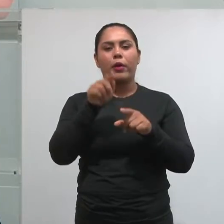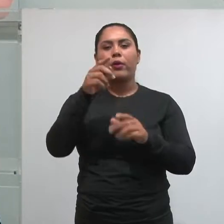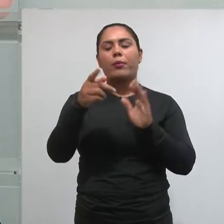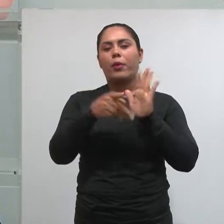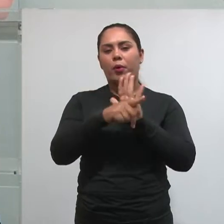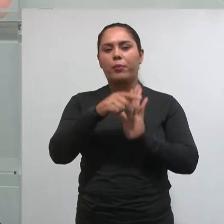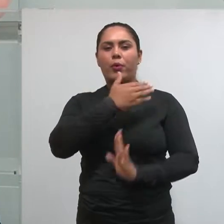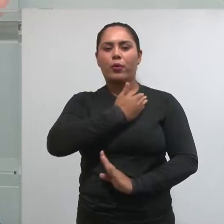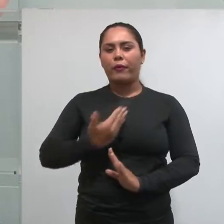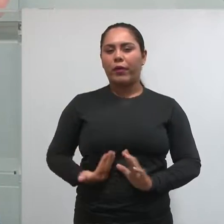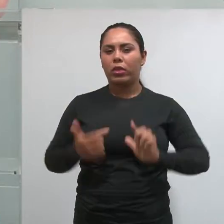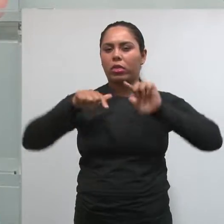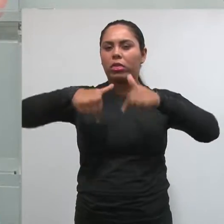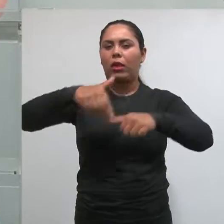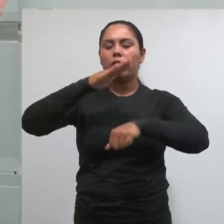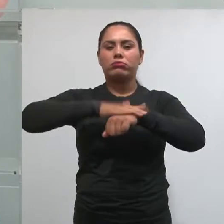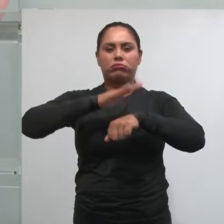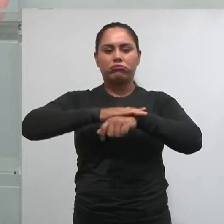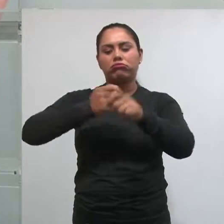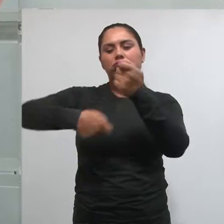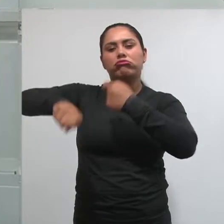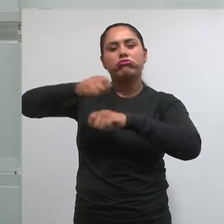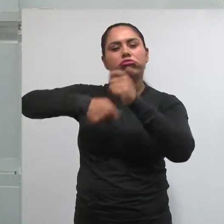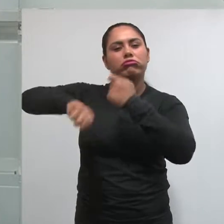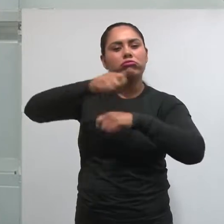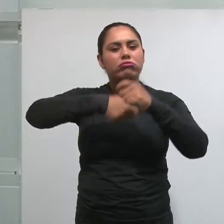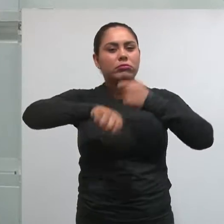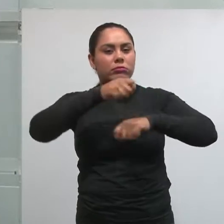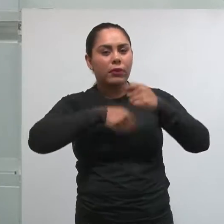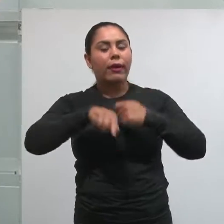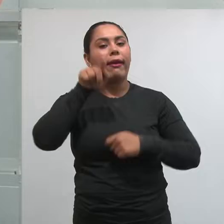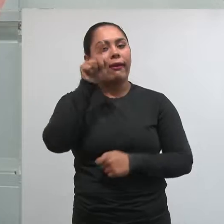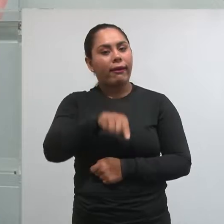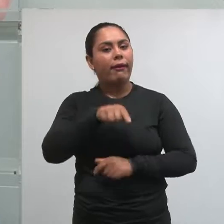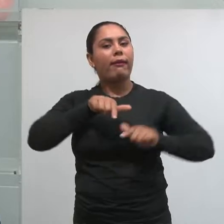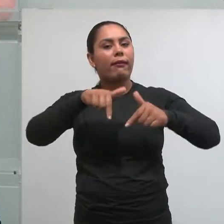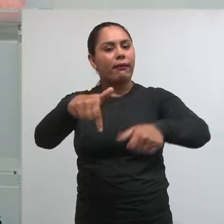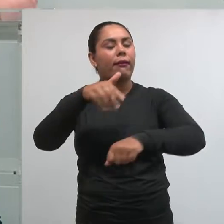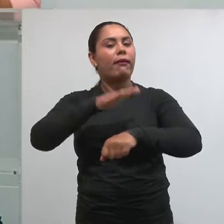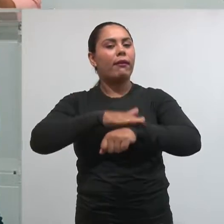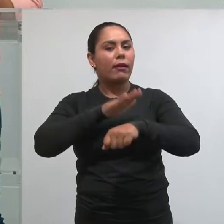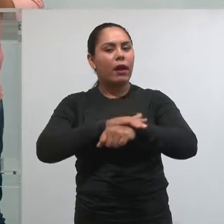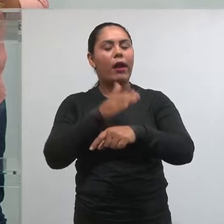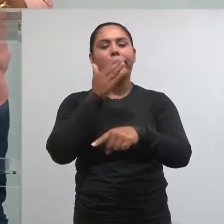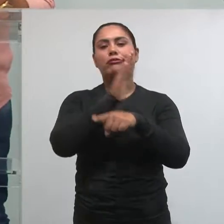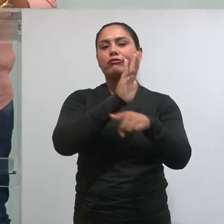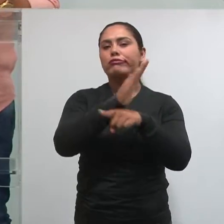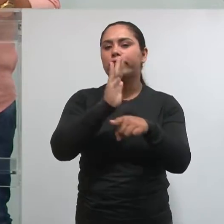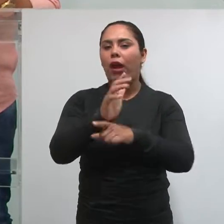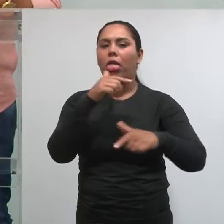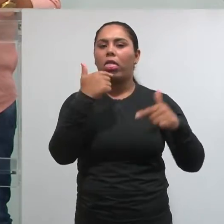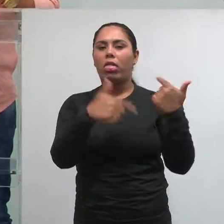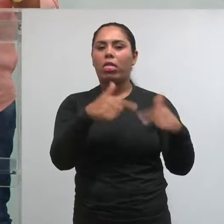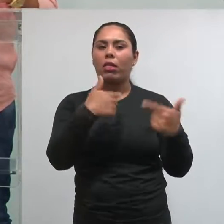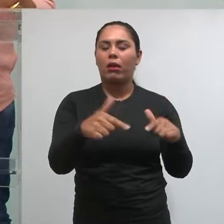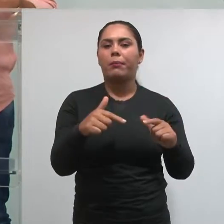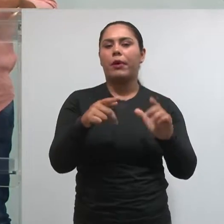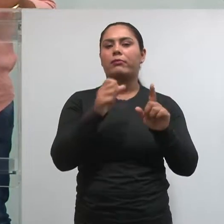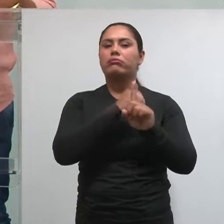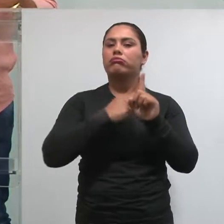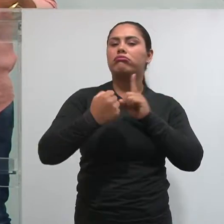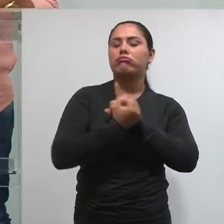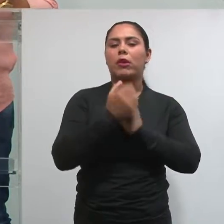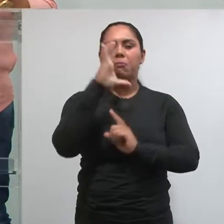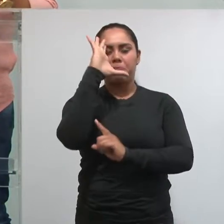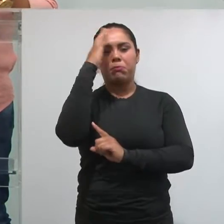executam, né, a administração pública. É por meio de políticas públicas que eles atendem os anseios e as demandas da sociedade, que eles